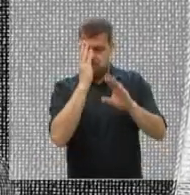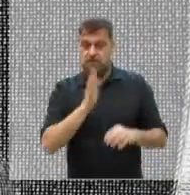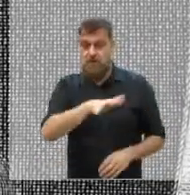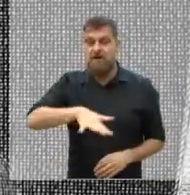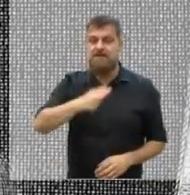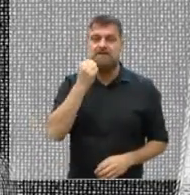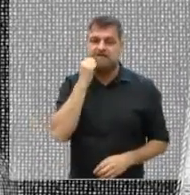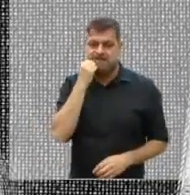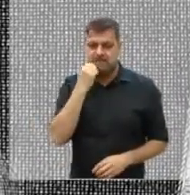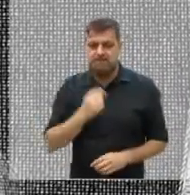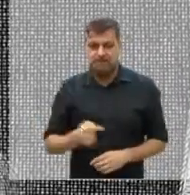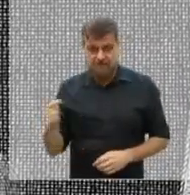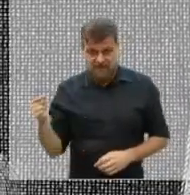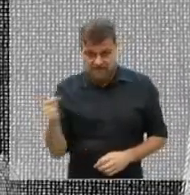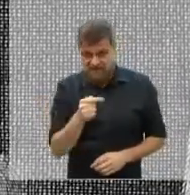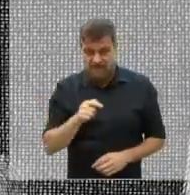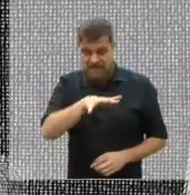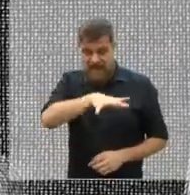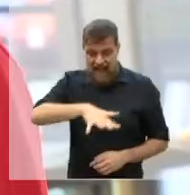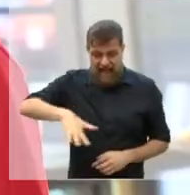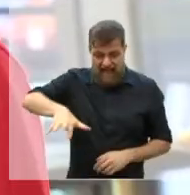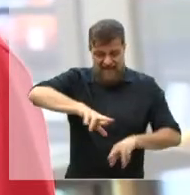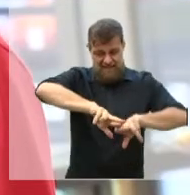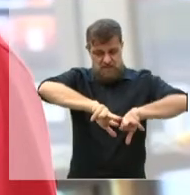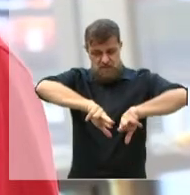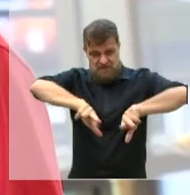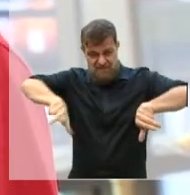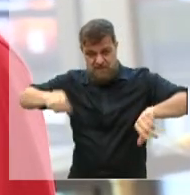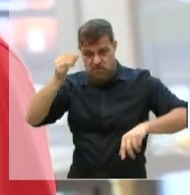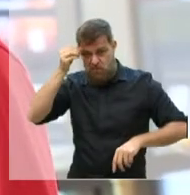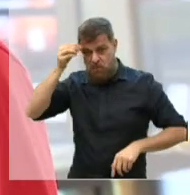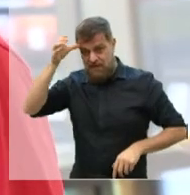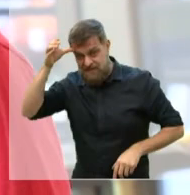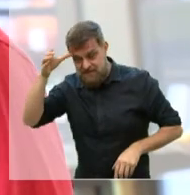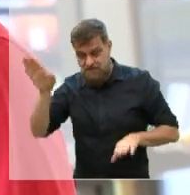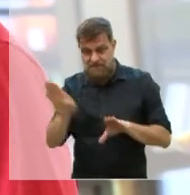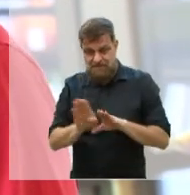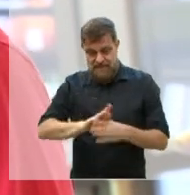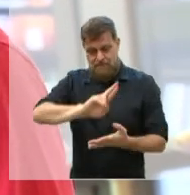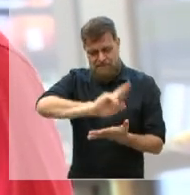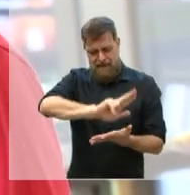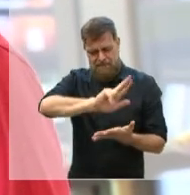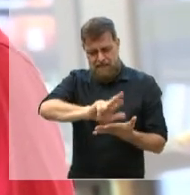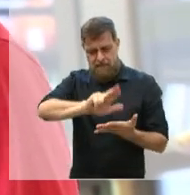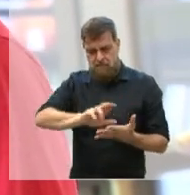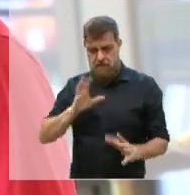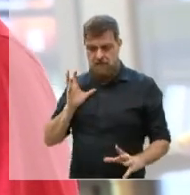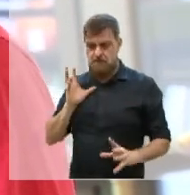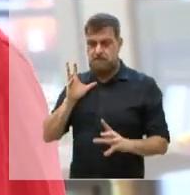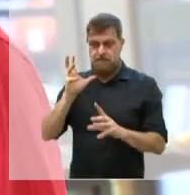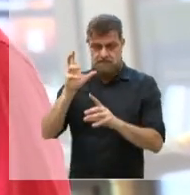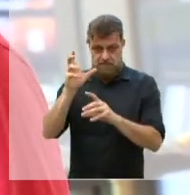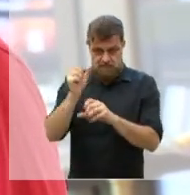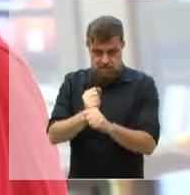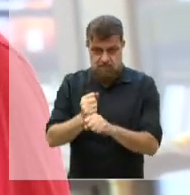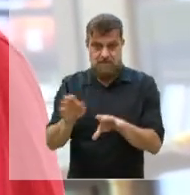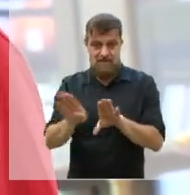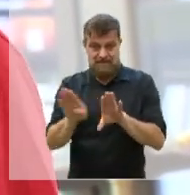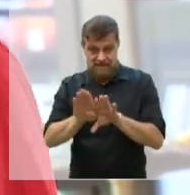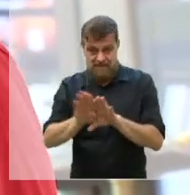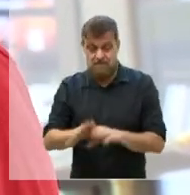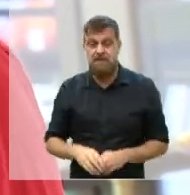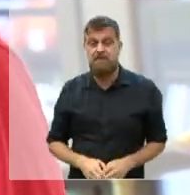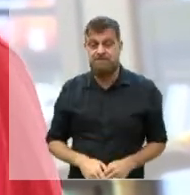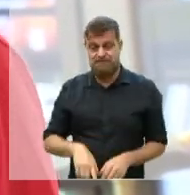ciência. Sem dúvida, como eu disse, ele se enveredou por várias partes da ciência, ótica, prismas de Newton, as partes de colisão,